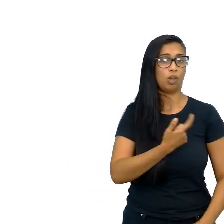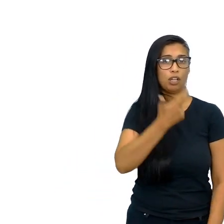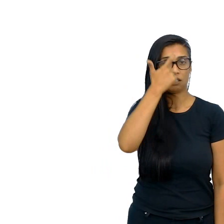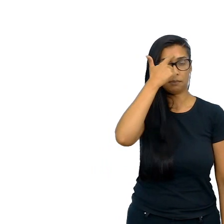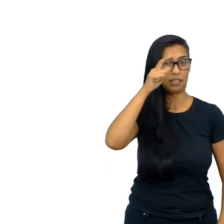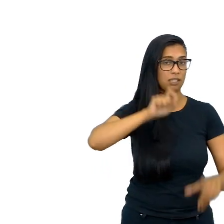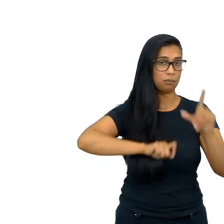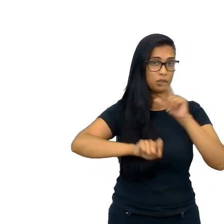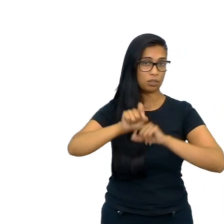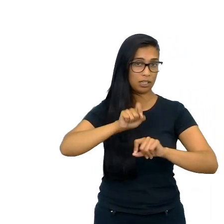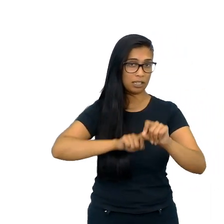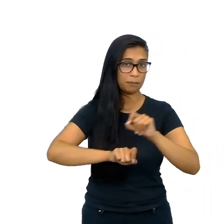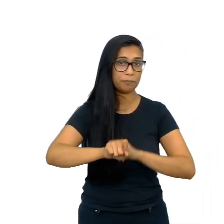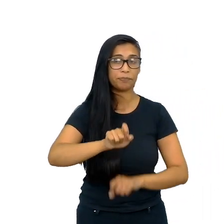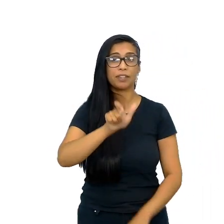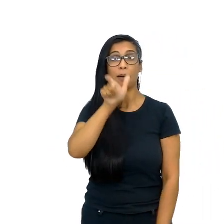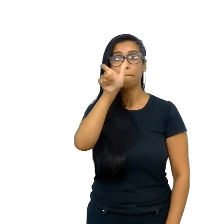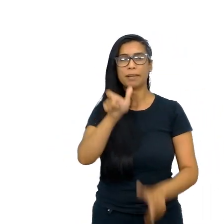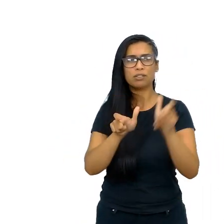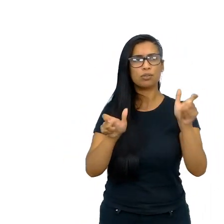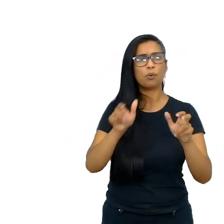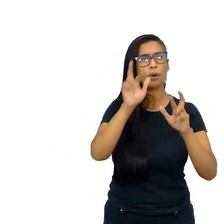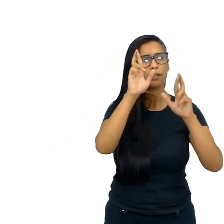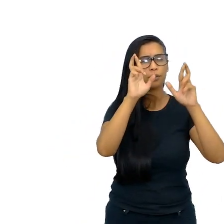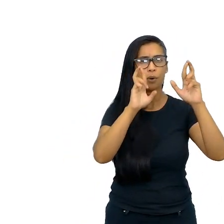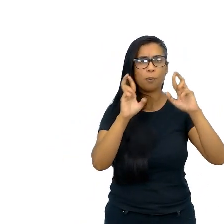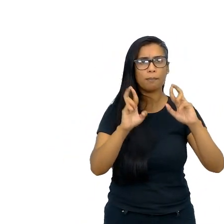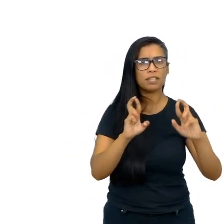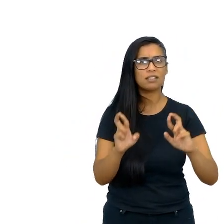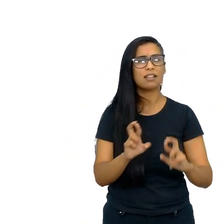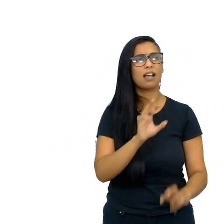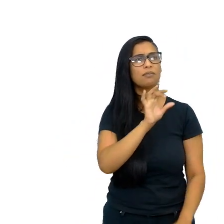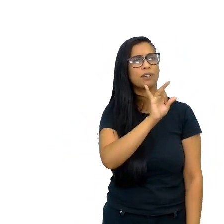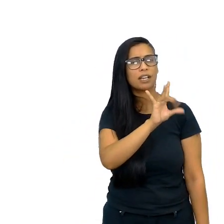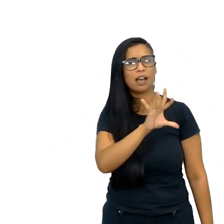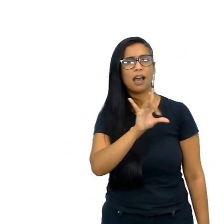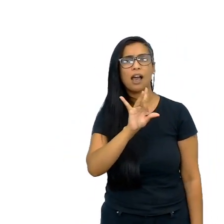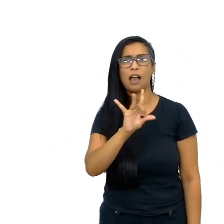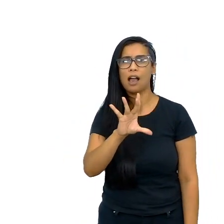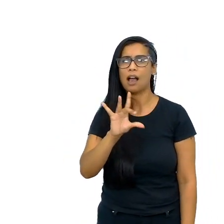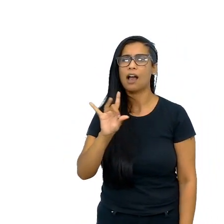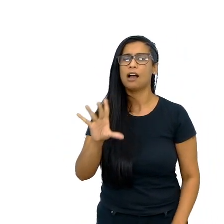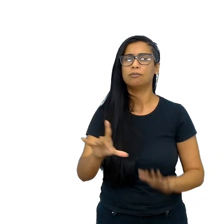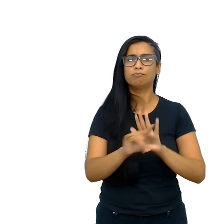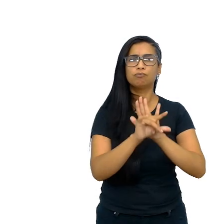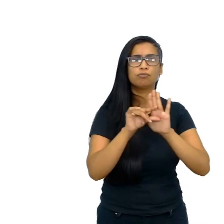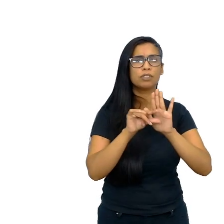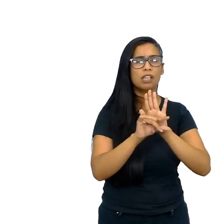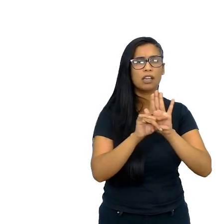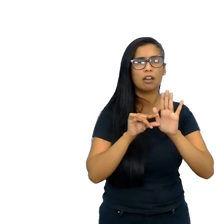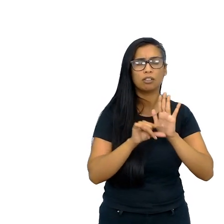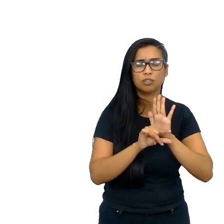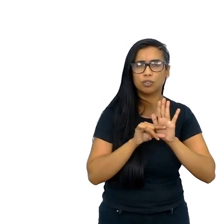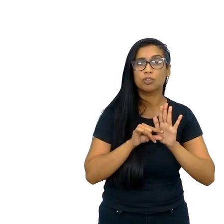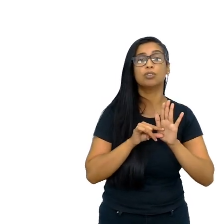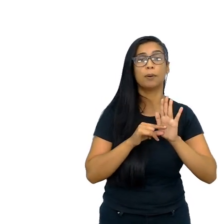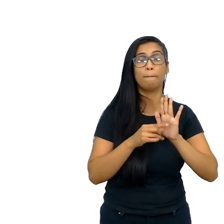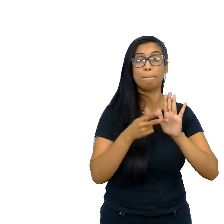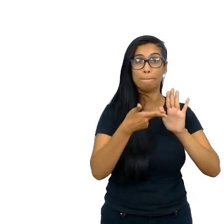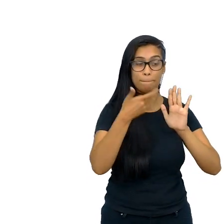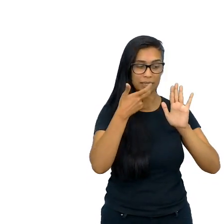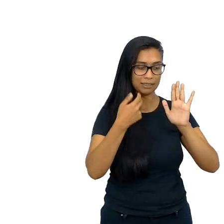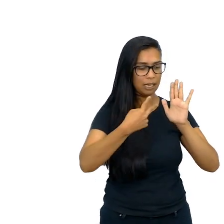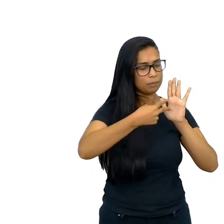nesse leitor que observa certas pistas deixadas pelo autor, né, bem como o conjunto de significados